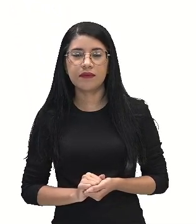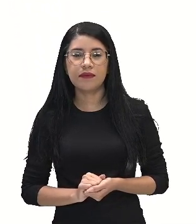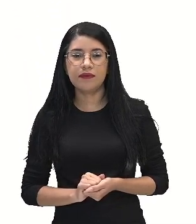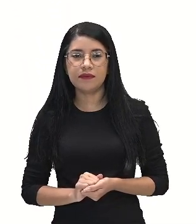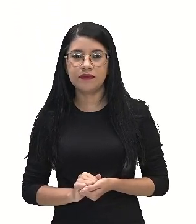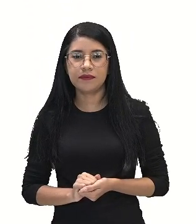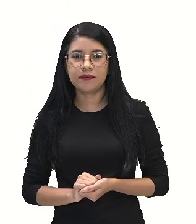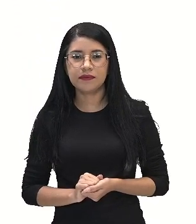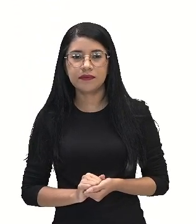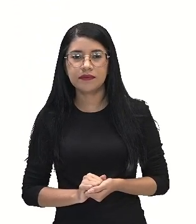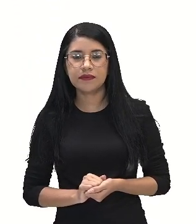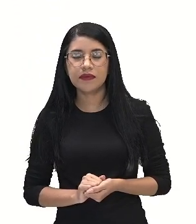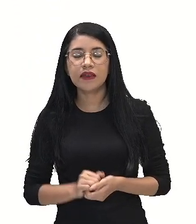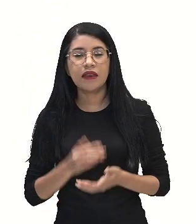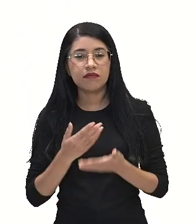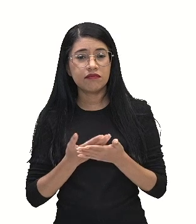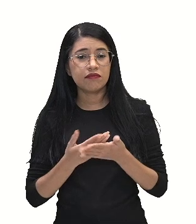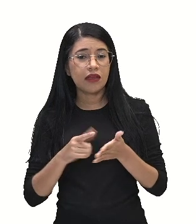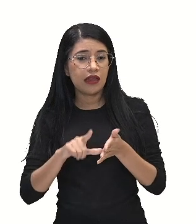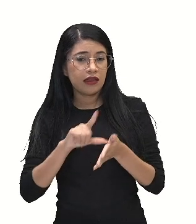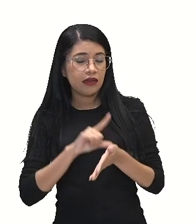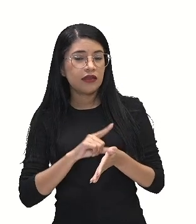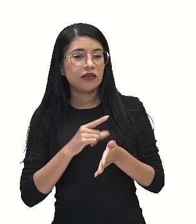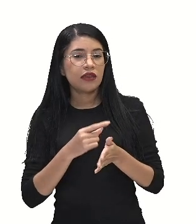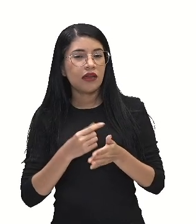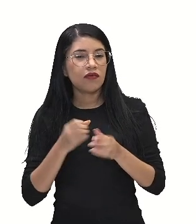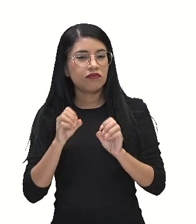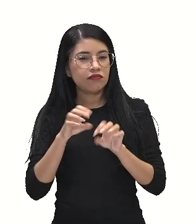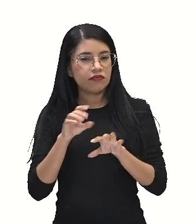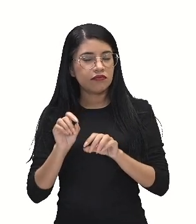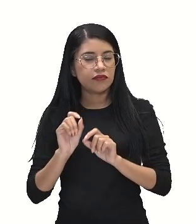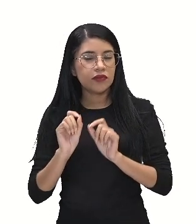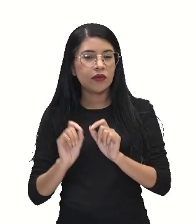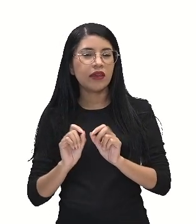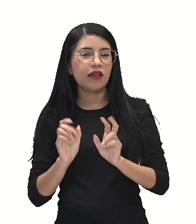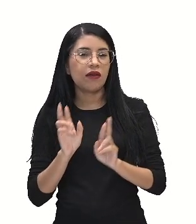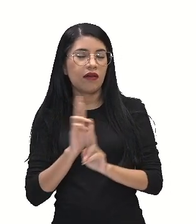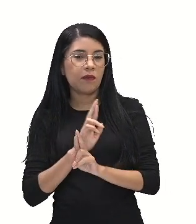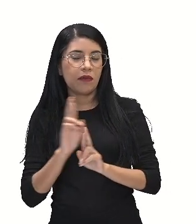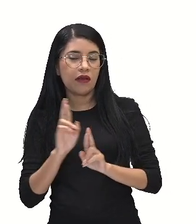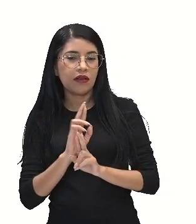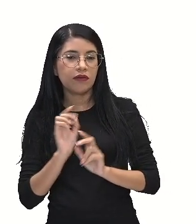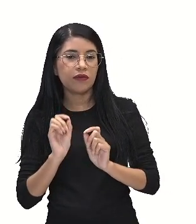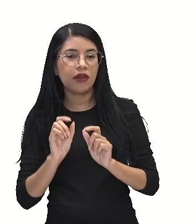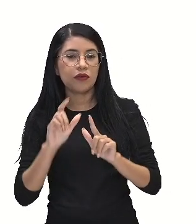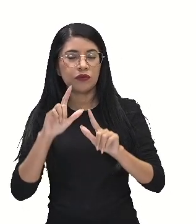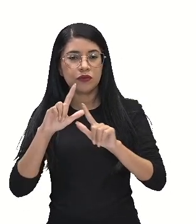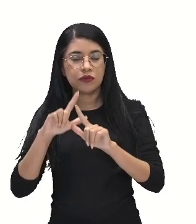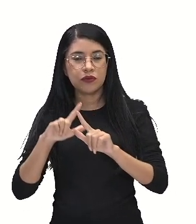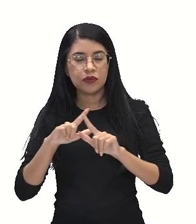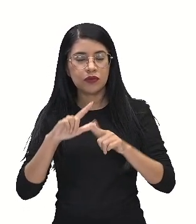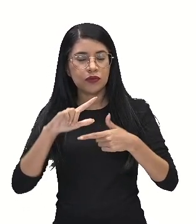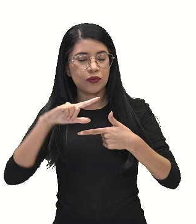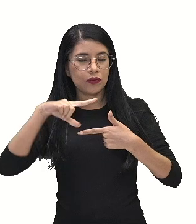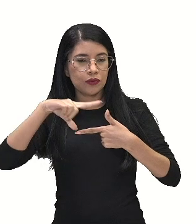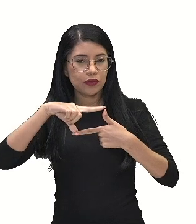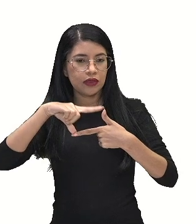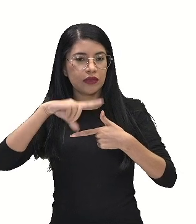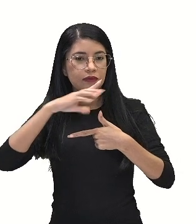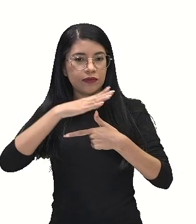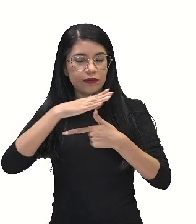Nas aulas anteriores que nós trabalhamos, por exemplo, as relações métricas no triângulo retângulo, eu